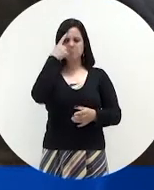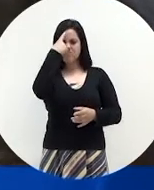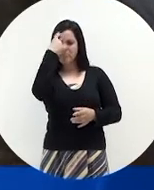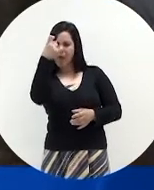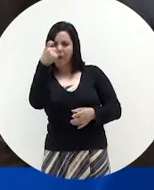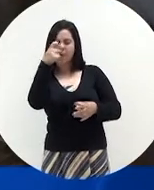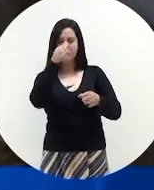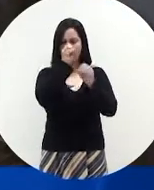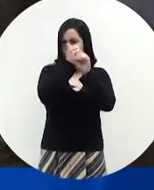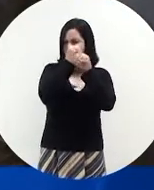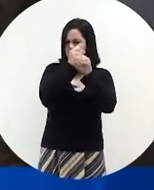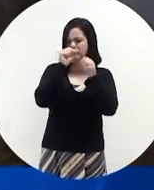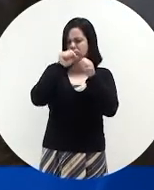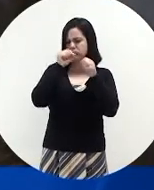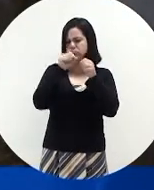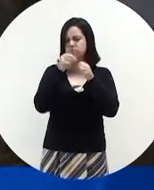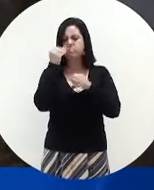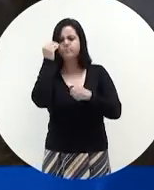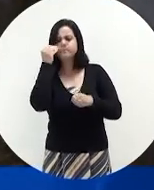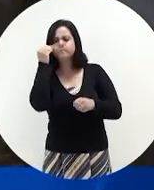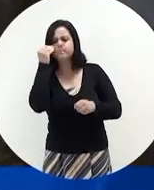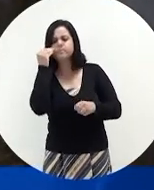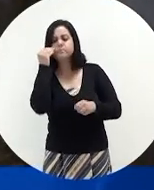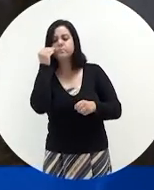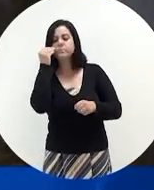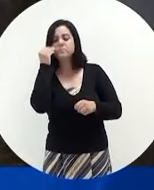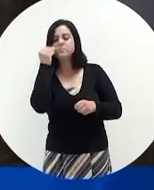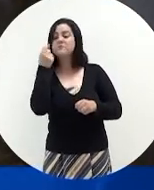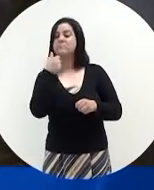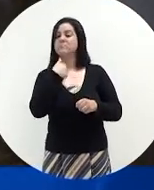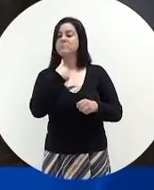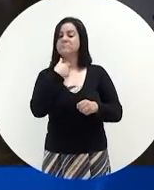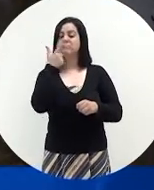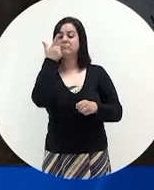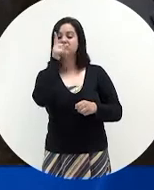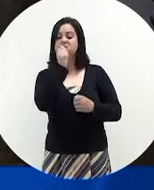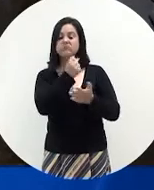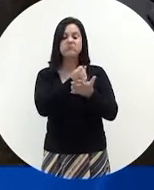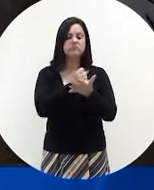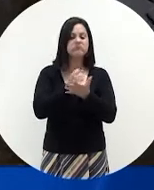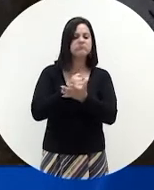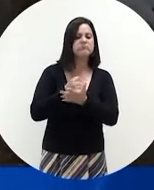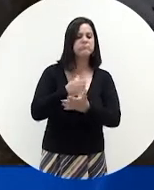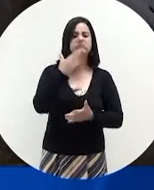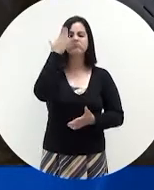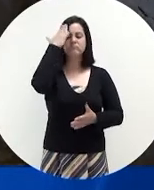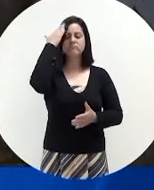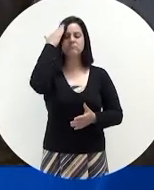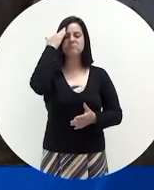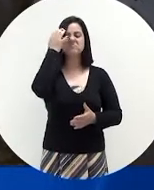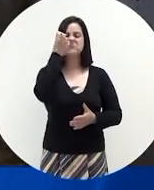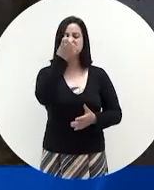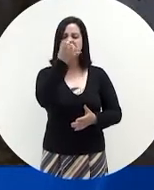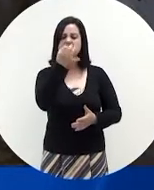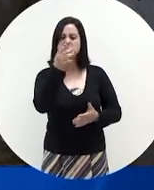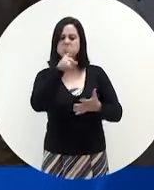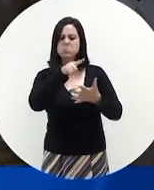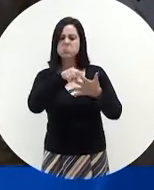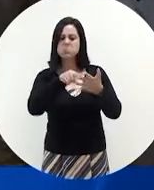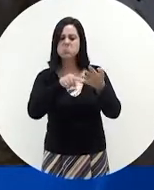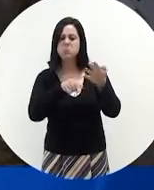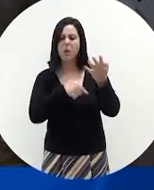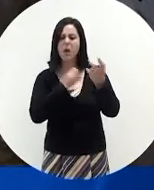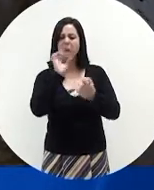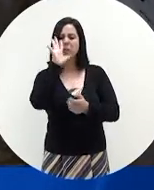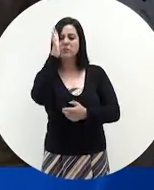hipótese, tá? Isso pode ser uma hipótese científica, mas não é uma verdade científica. A verdade científica é quando eu